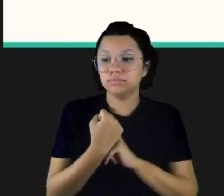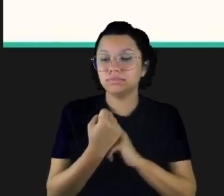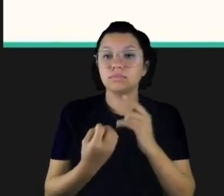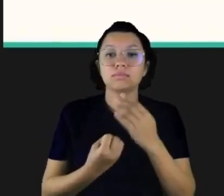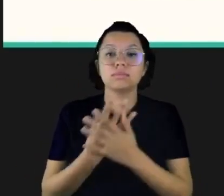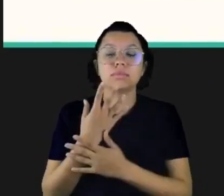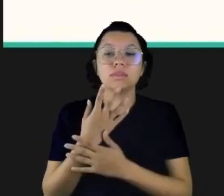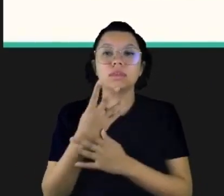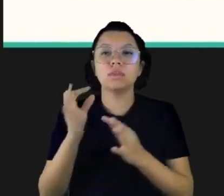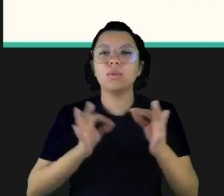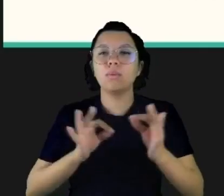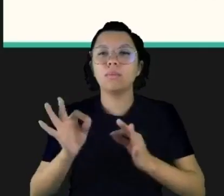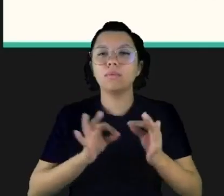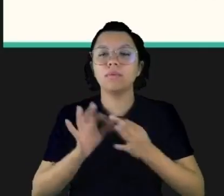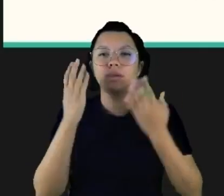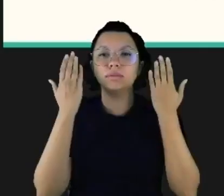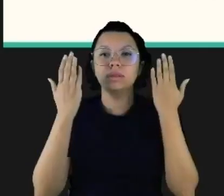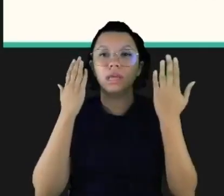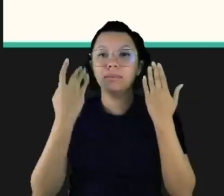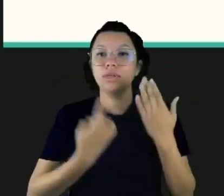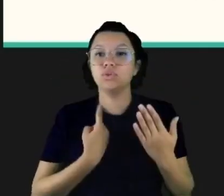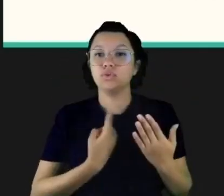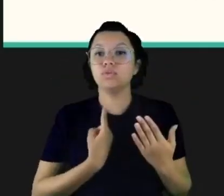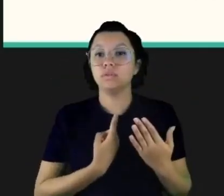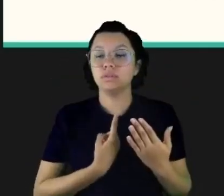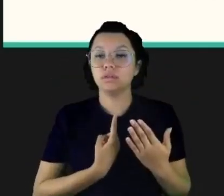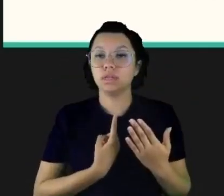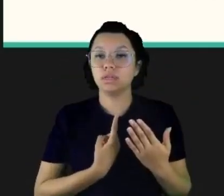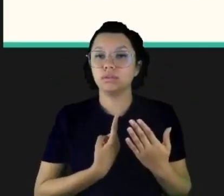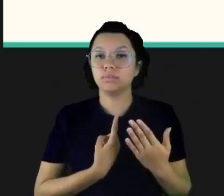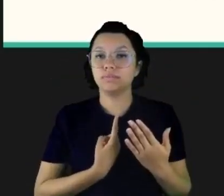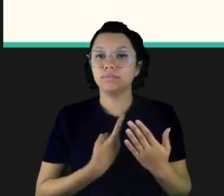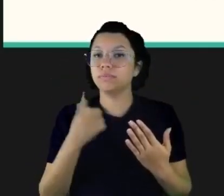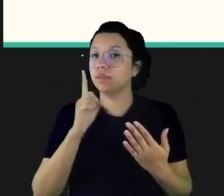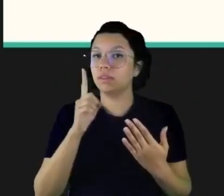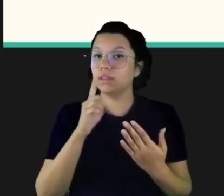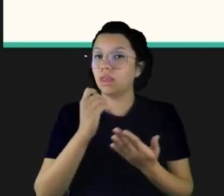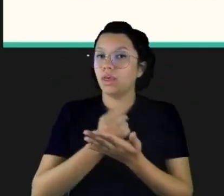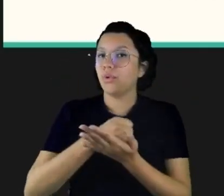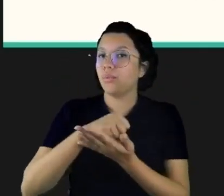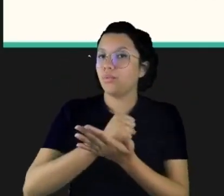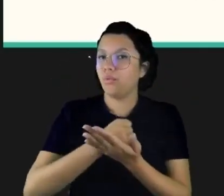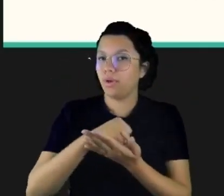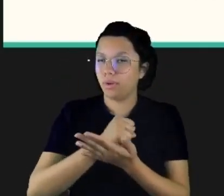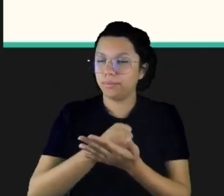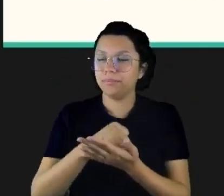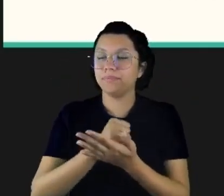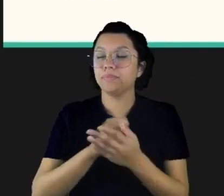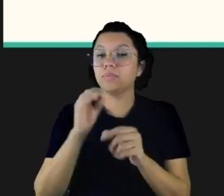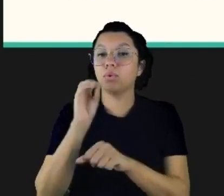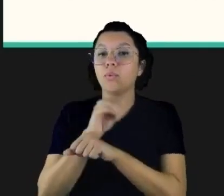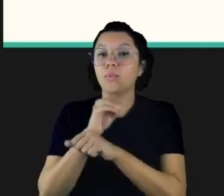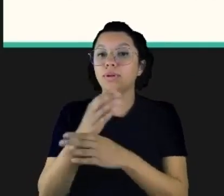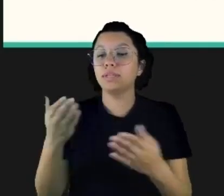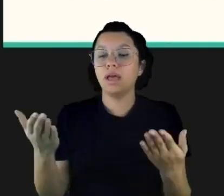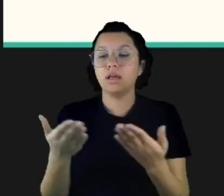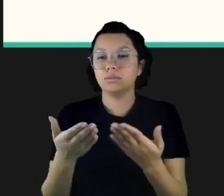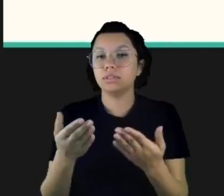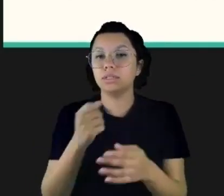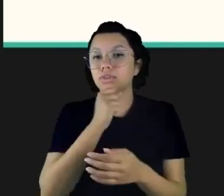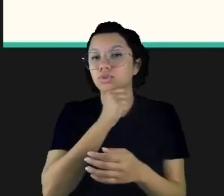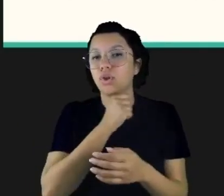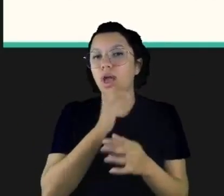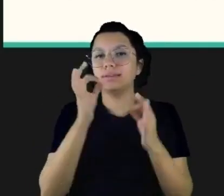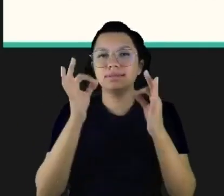plano terapêutico individualizado, não farmacológico, para o cuidado com esses idosos. É exatamente